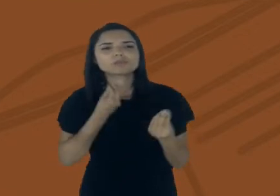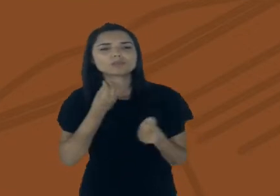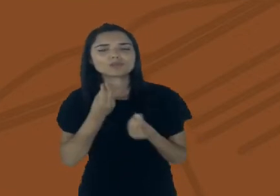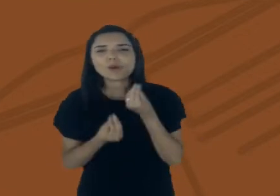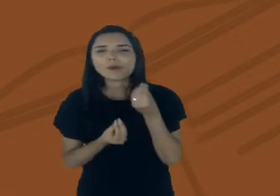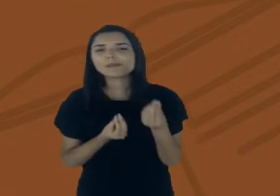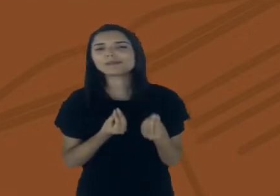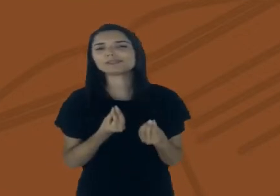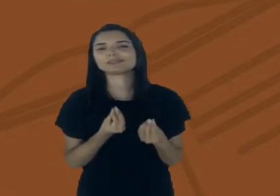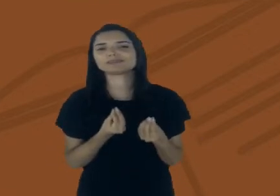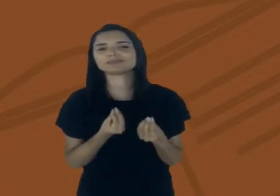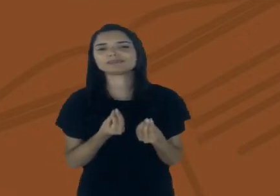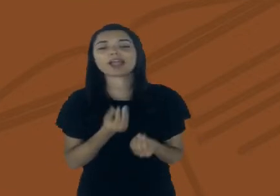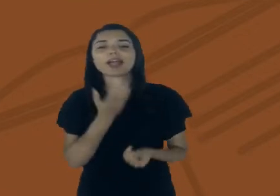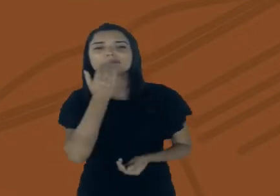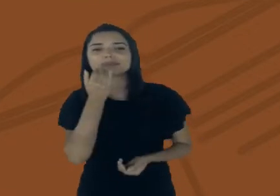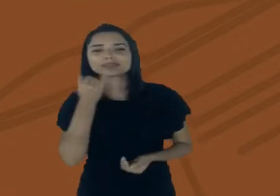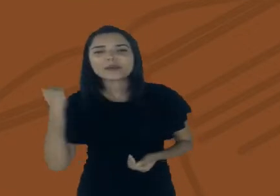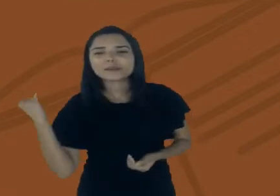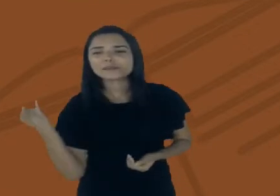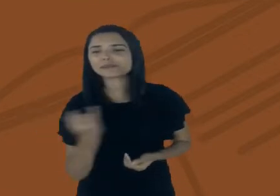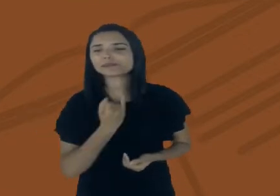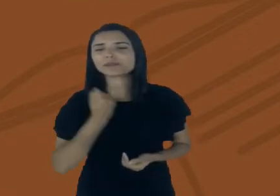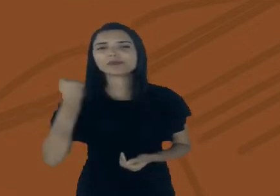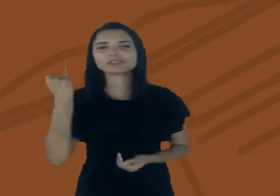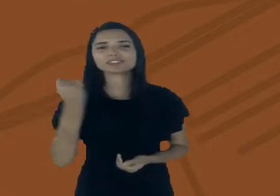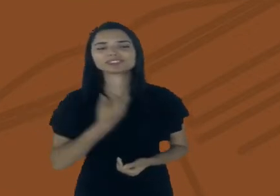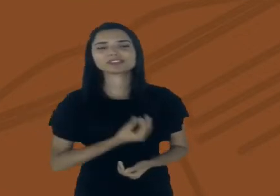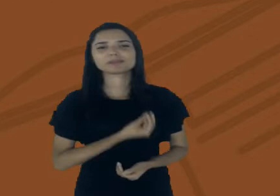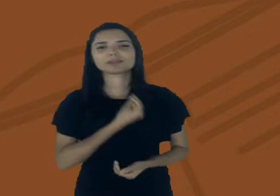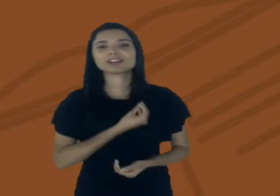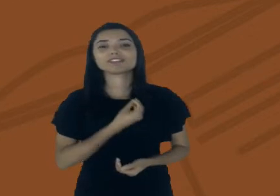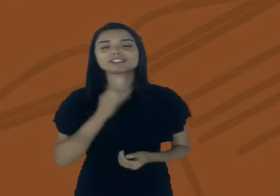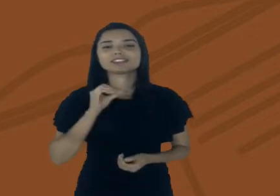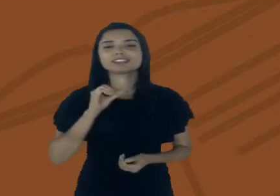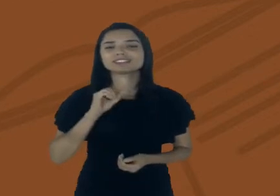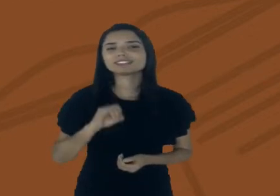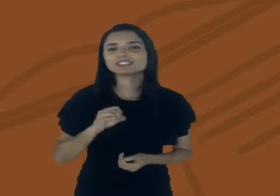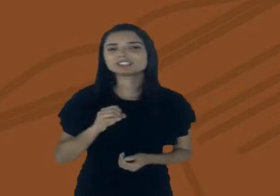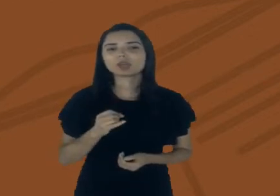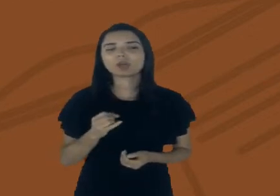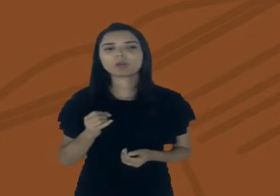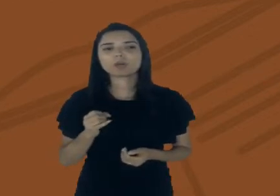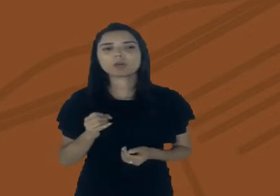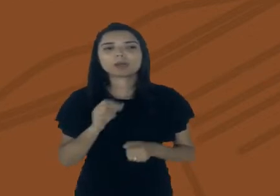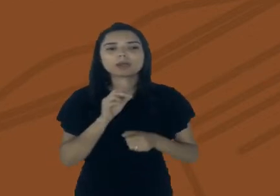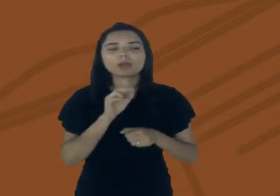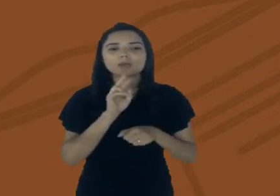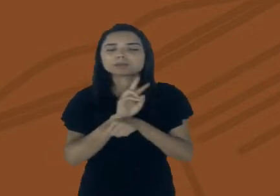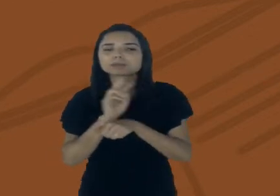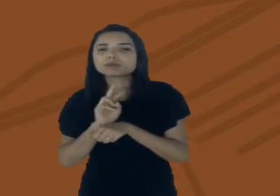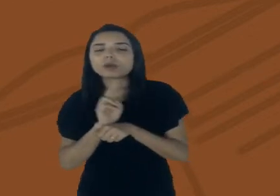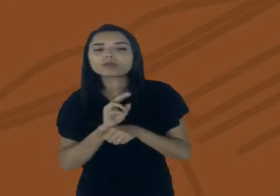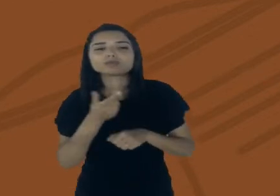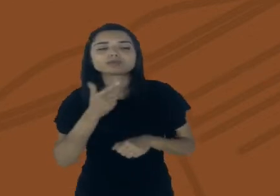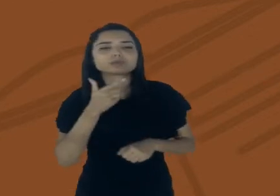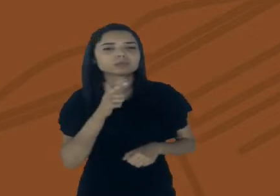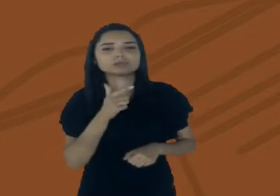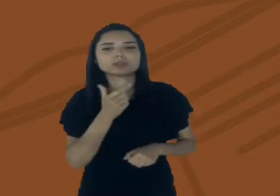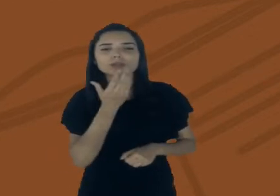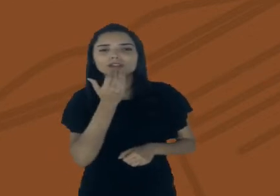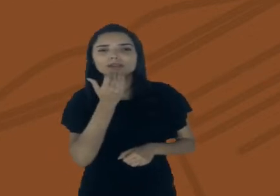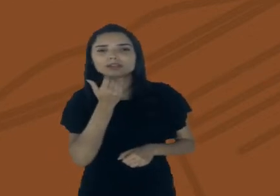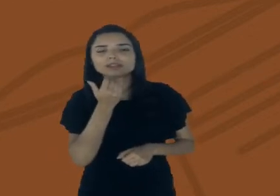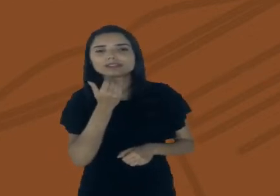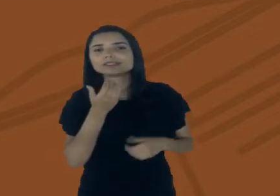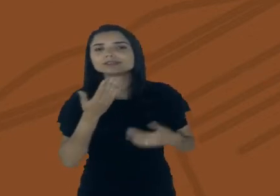tão importante na nossa vida, que sem ela a gente acaba adquirindo outros tipos de doenças, como a gente viu em aulas anteriores.